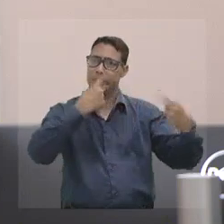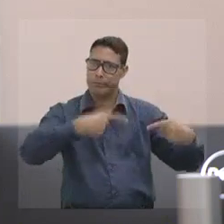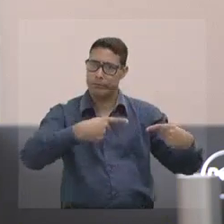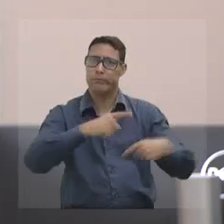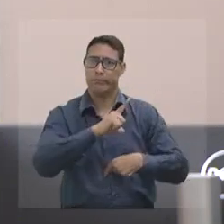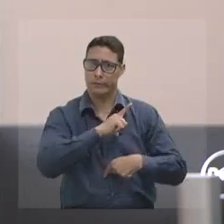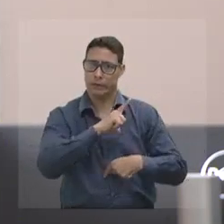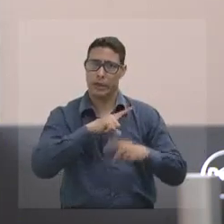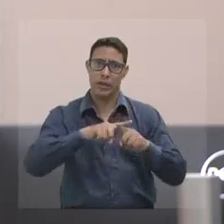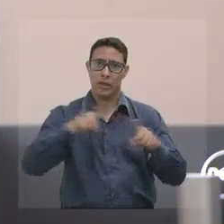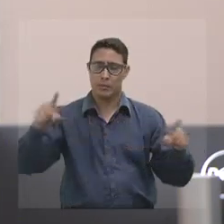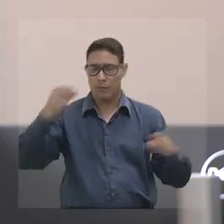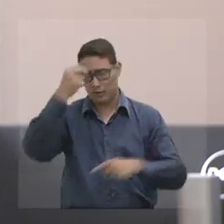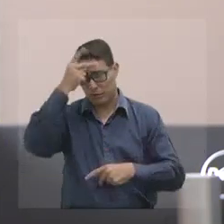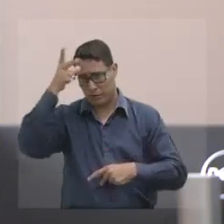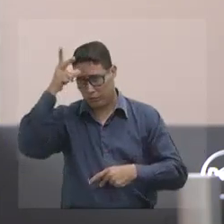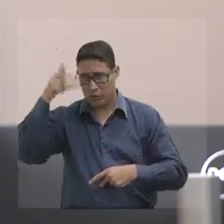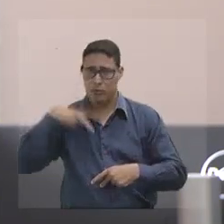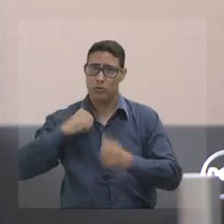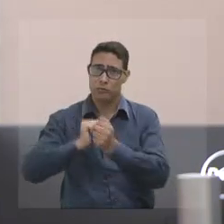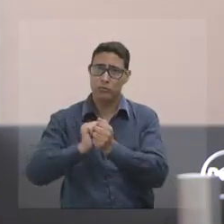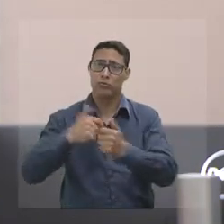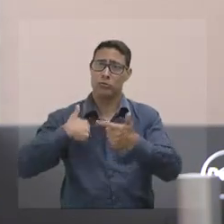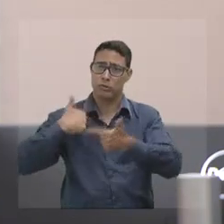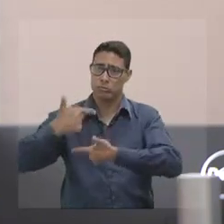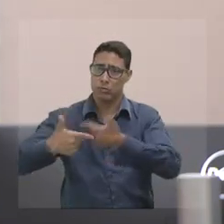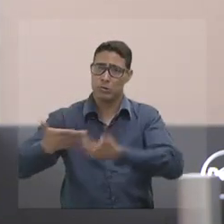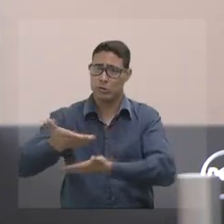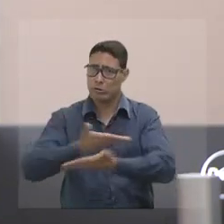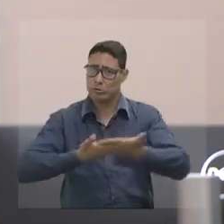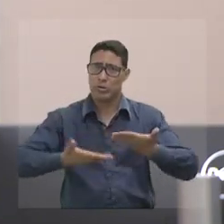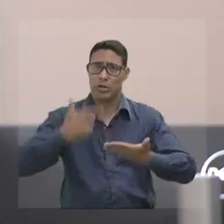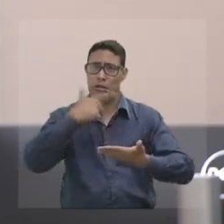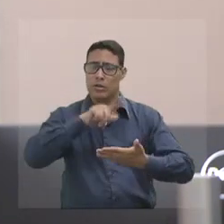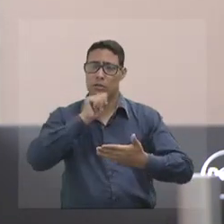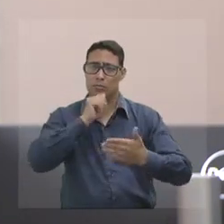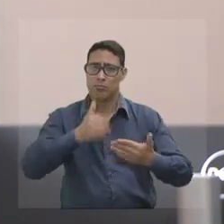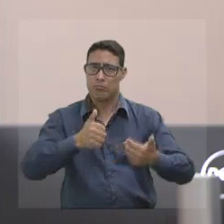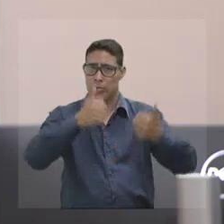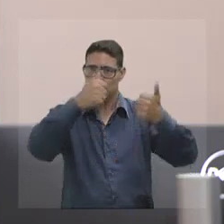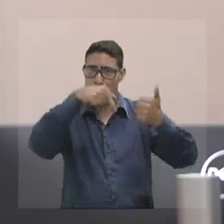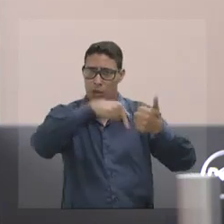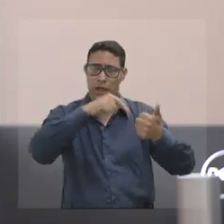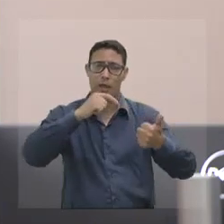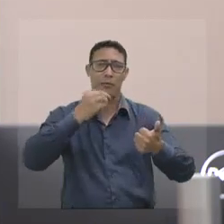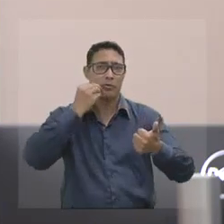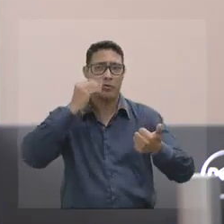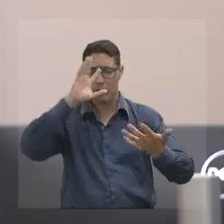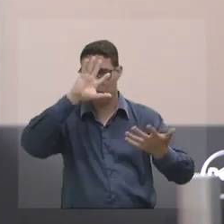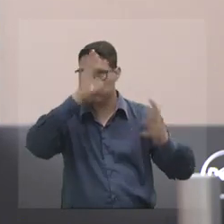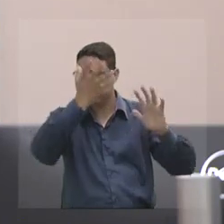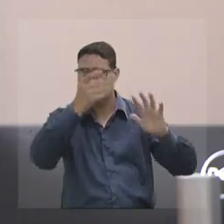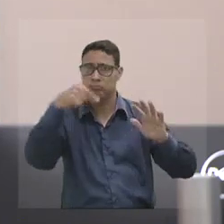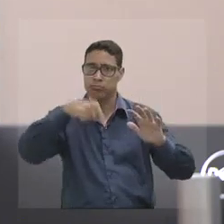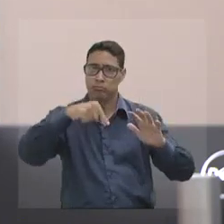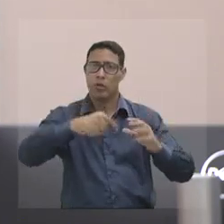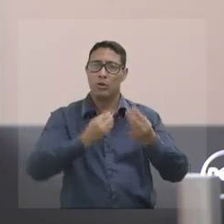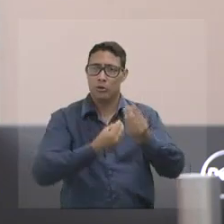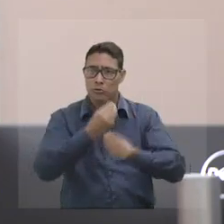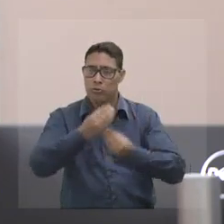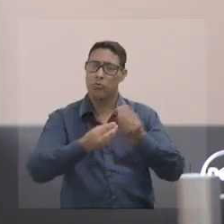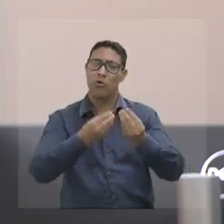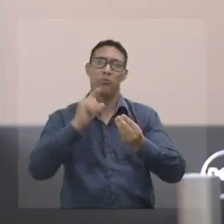com os resultados aqui apresentados na redução dos lixões na conclusão e na destinação